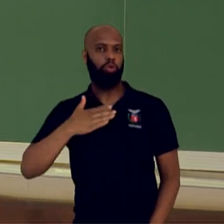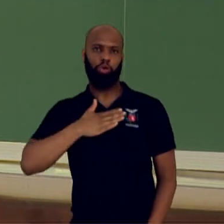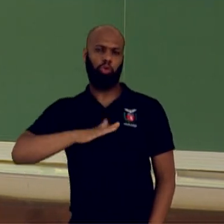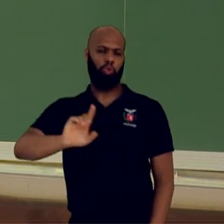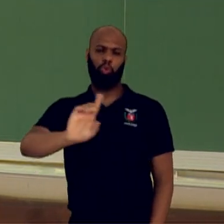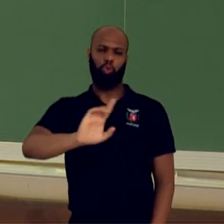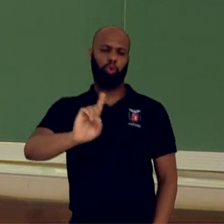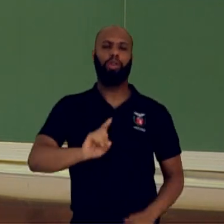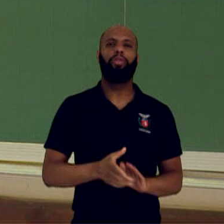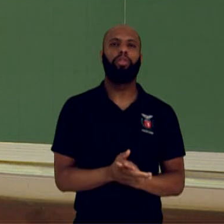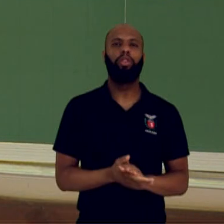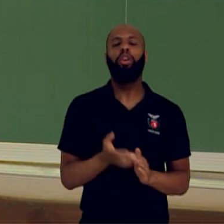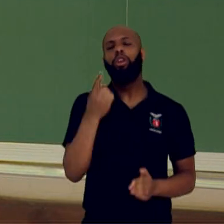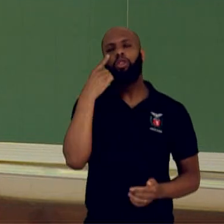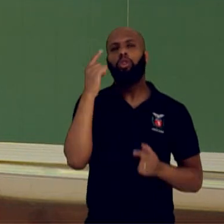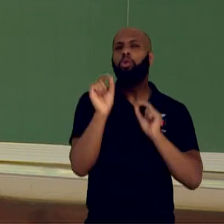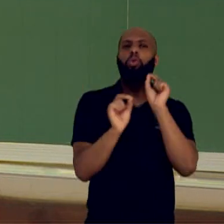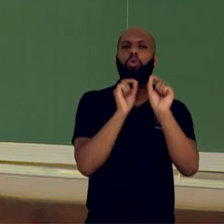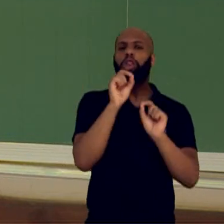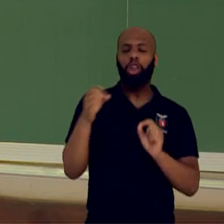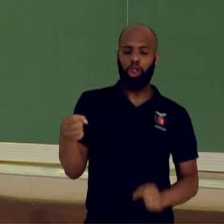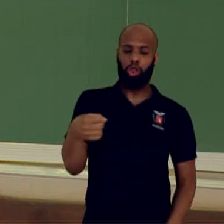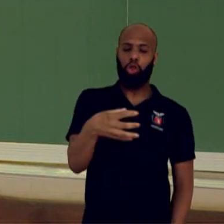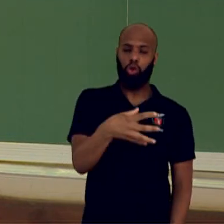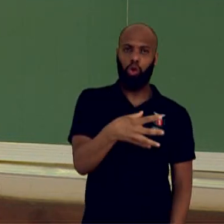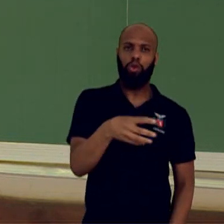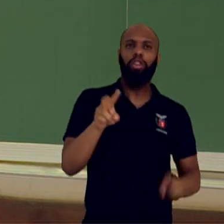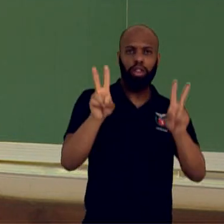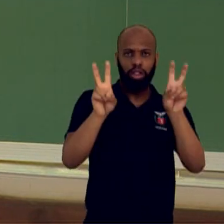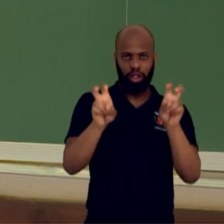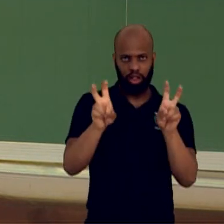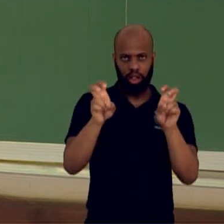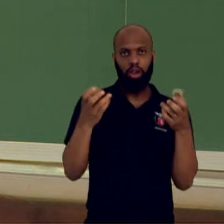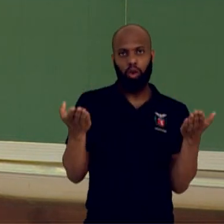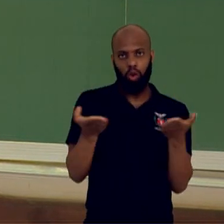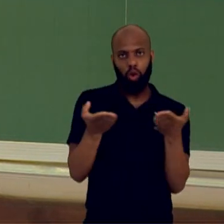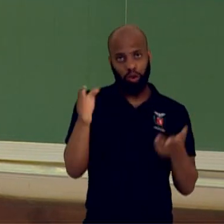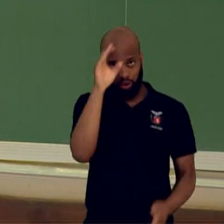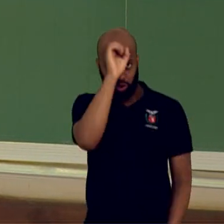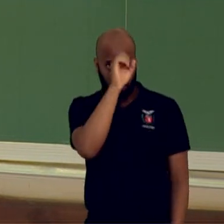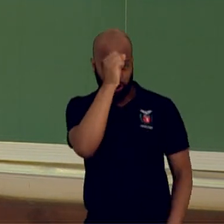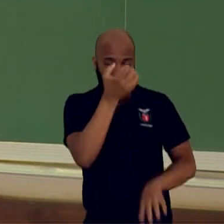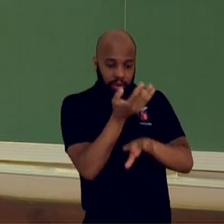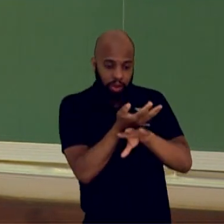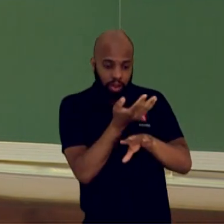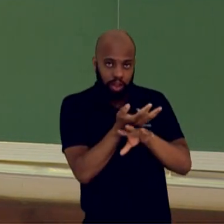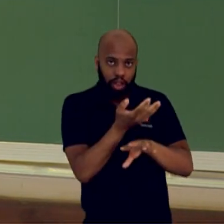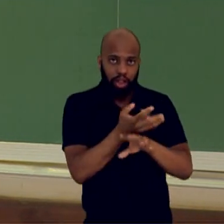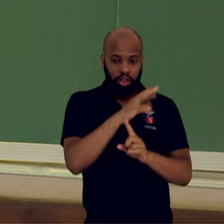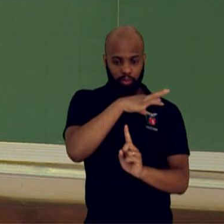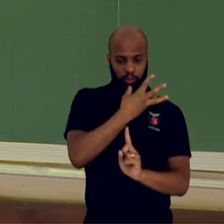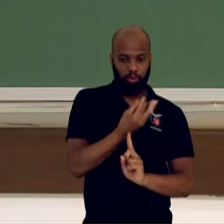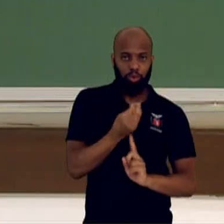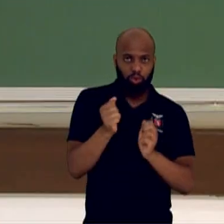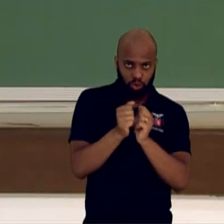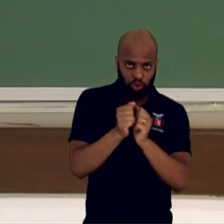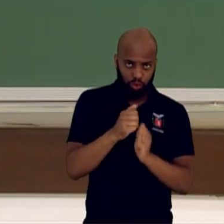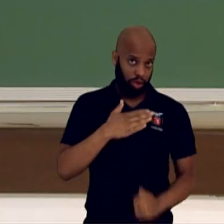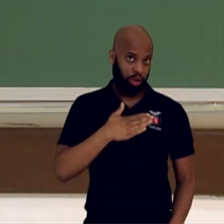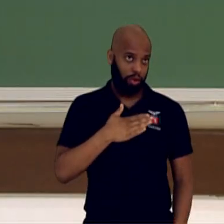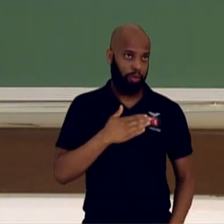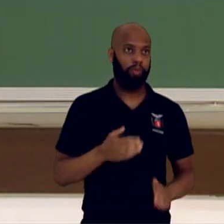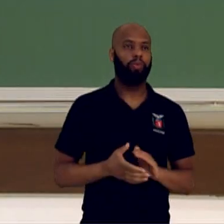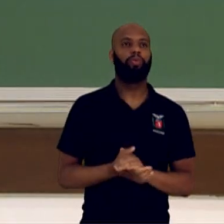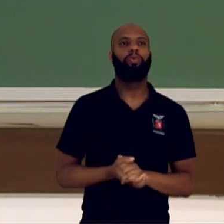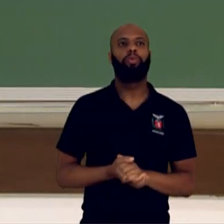e a gente vai ver o que é este novo tema que nós vamos aprender aqui na disciplina de arte. Vem comigo? Vamos lá?